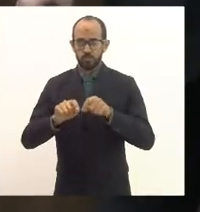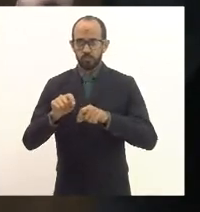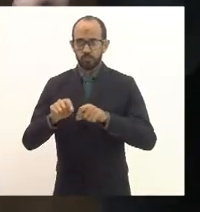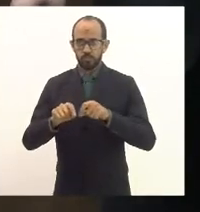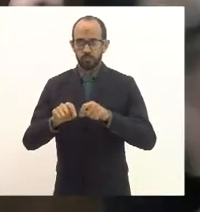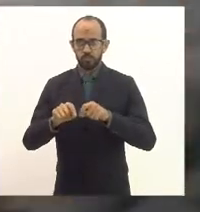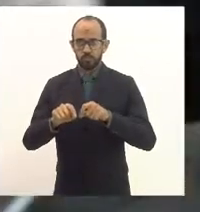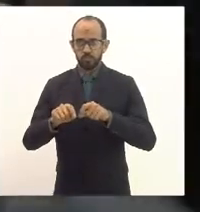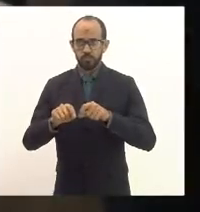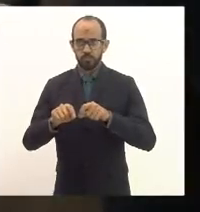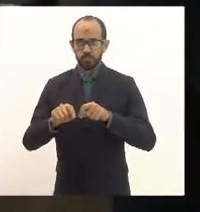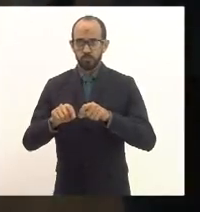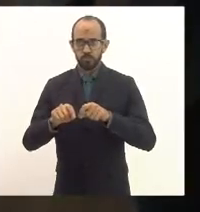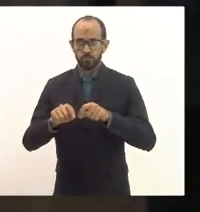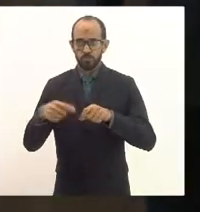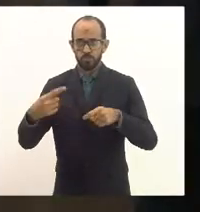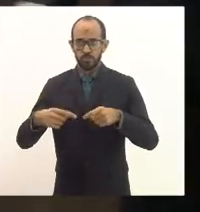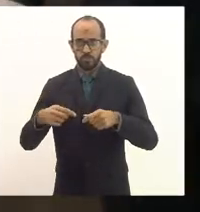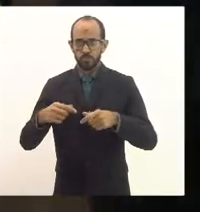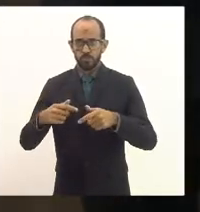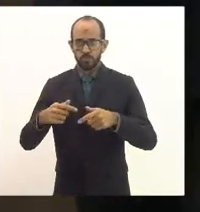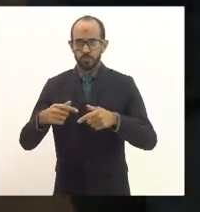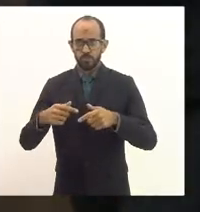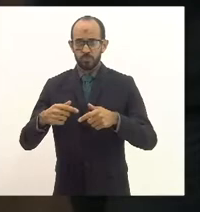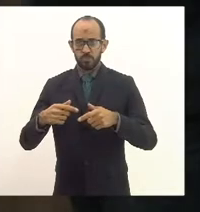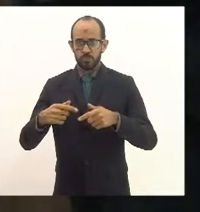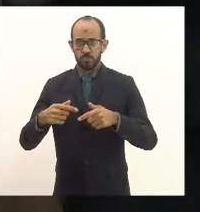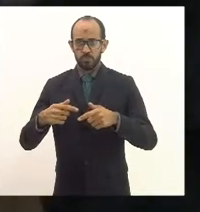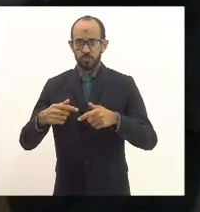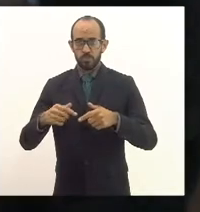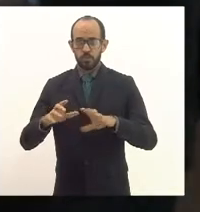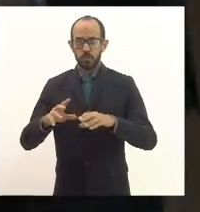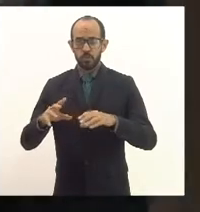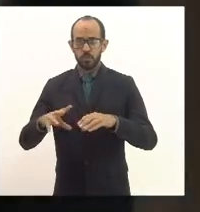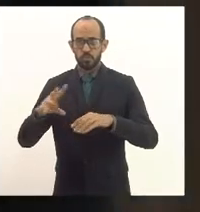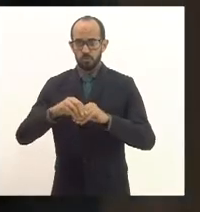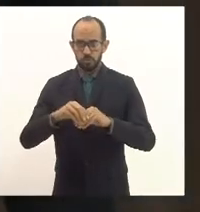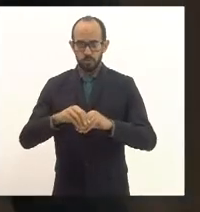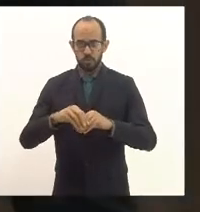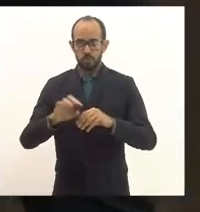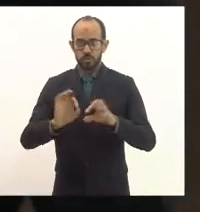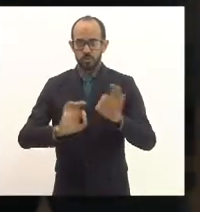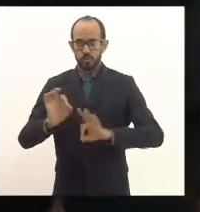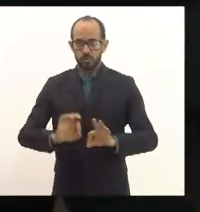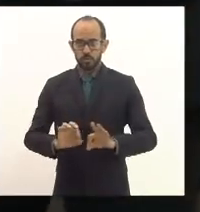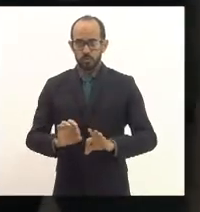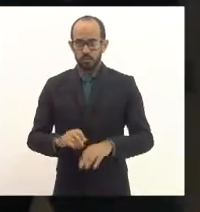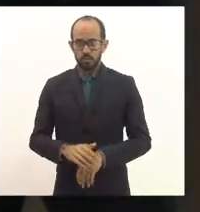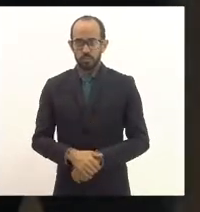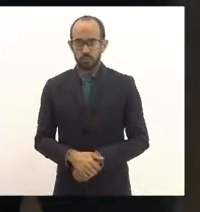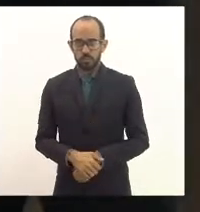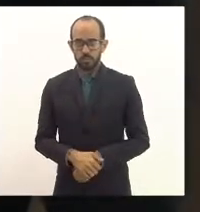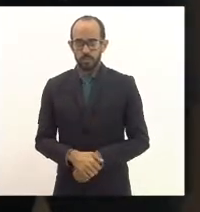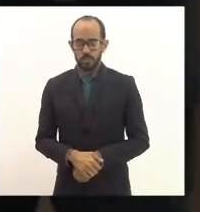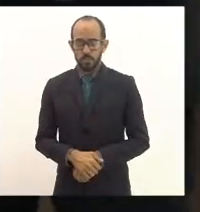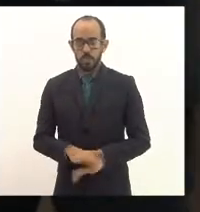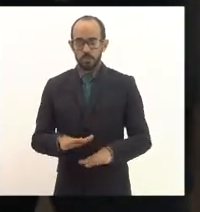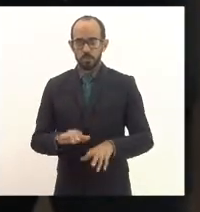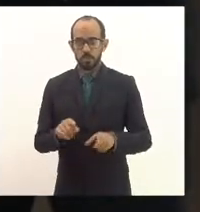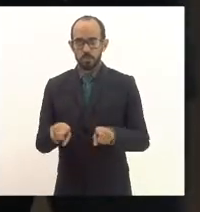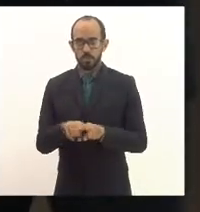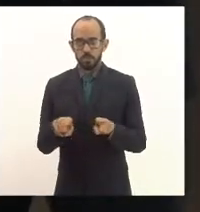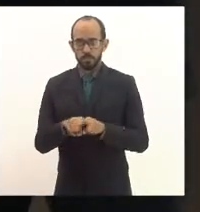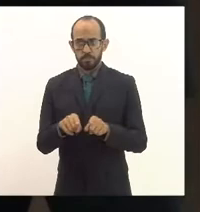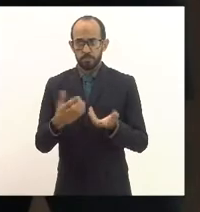fazem parte do jogo político, fazem parte do enriquecimento dos projetos. Mas também eu queria